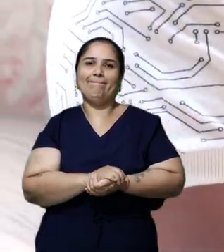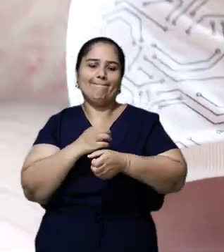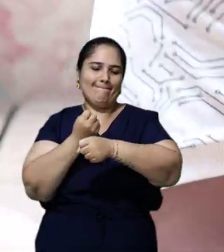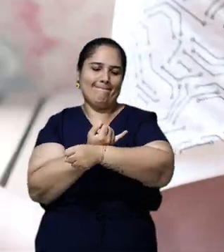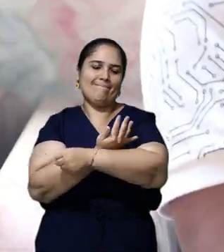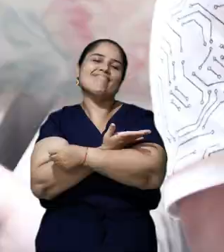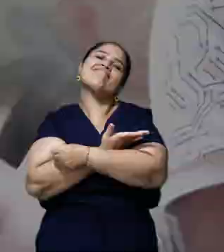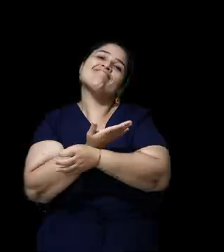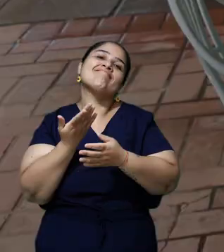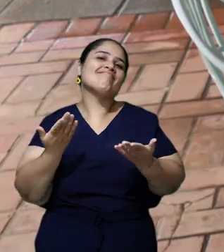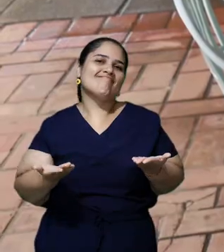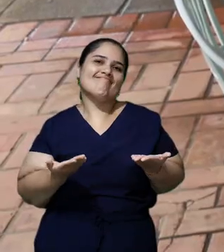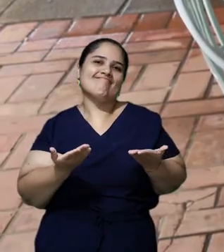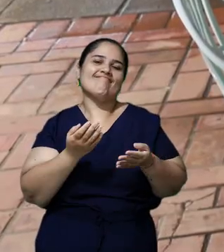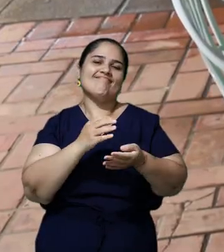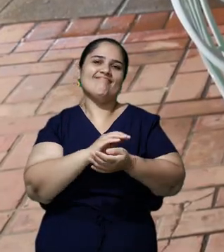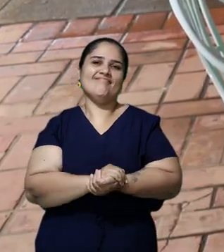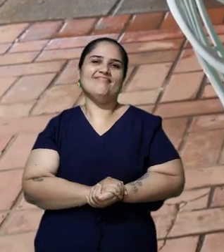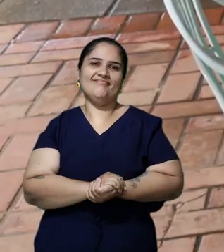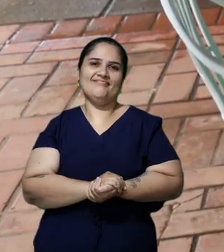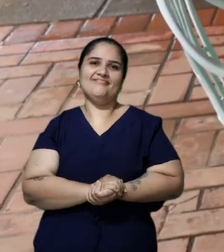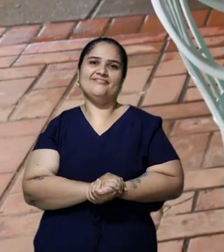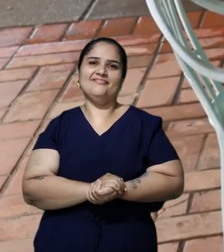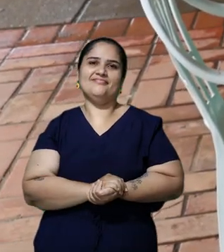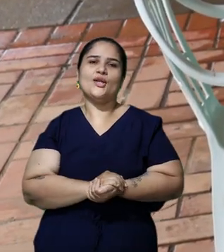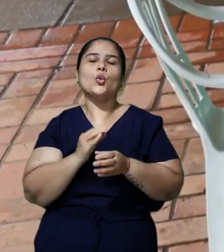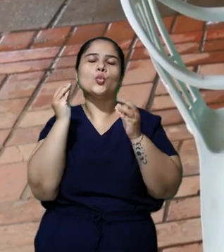E é isso.